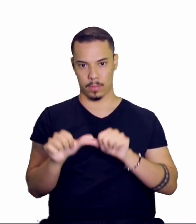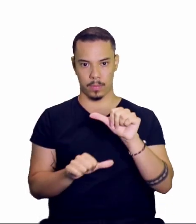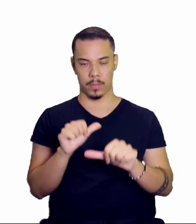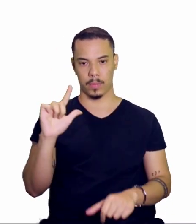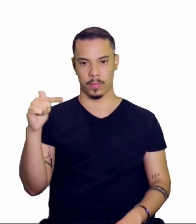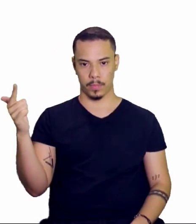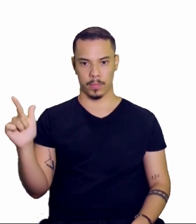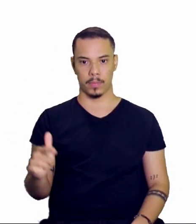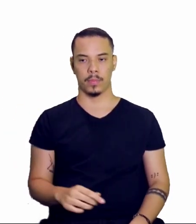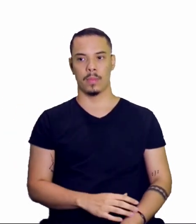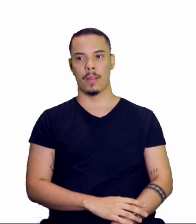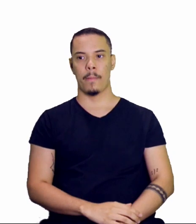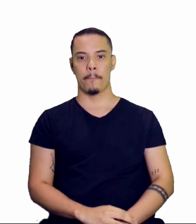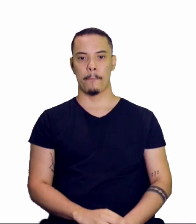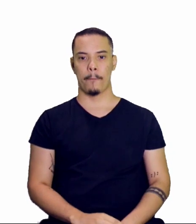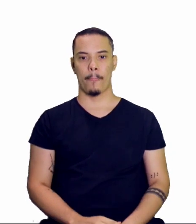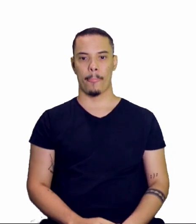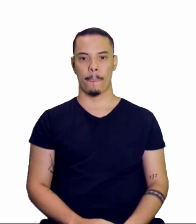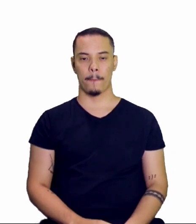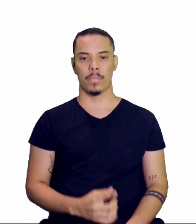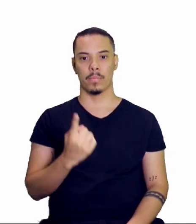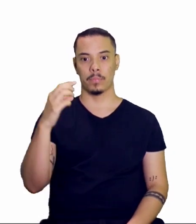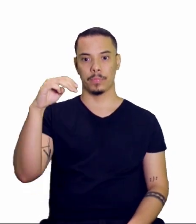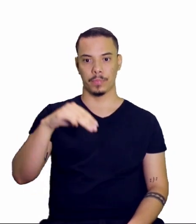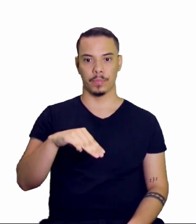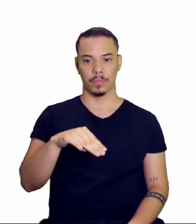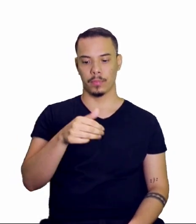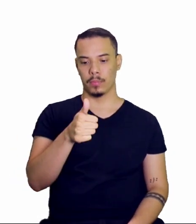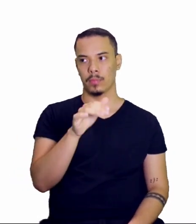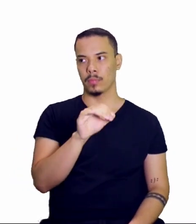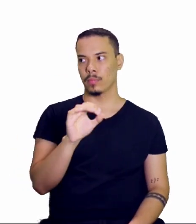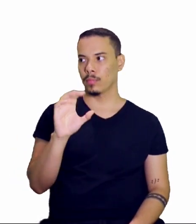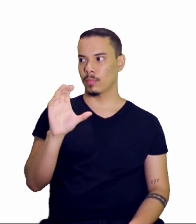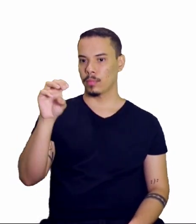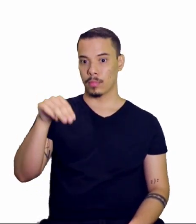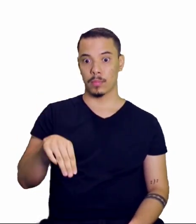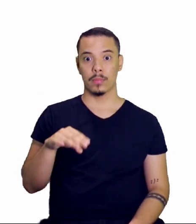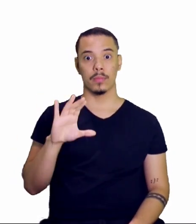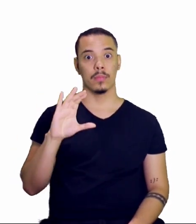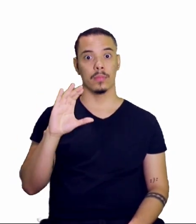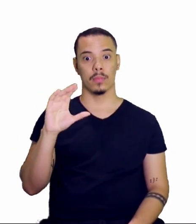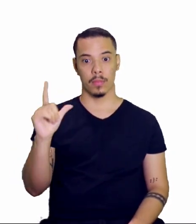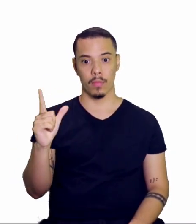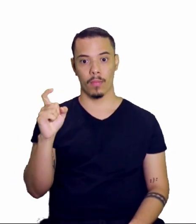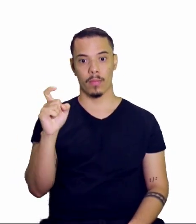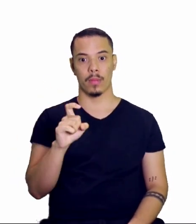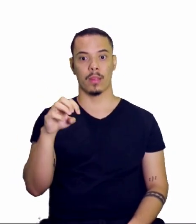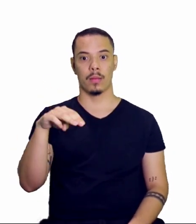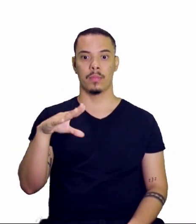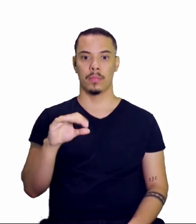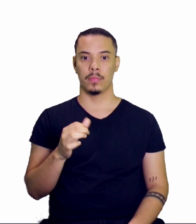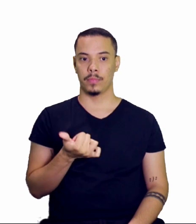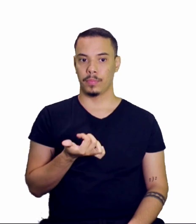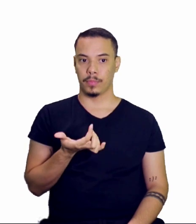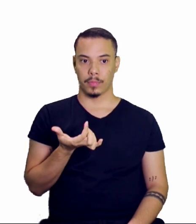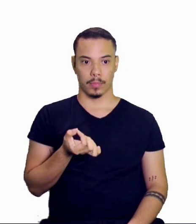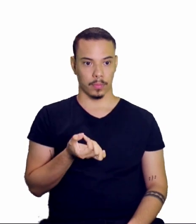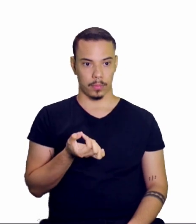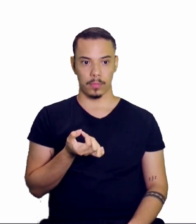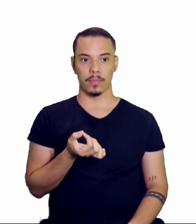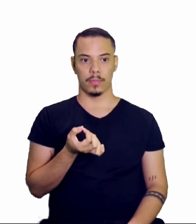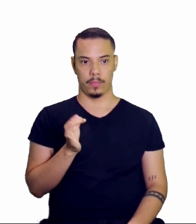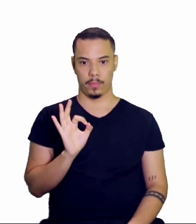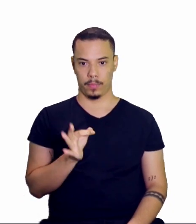aqui, ó, 1 metro 100 centímetros, logo, x metros em 160